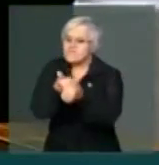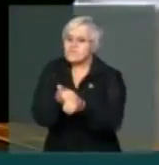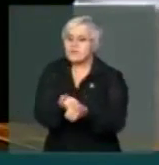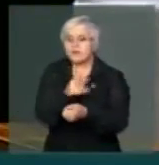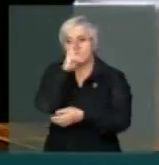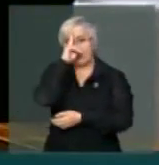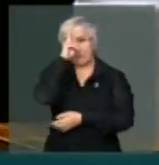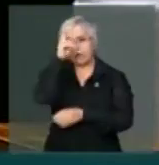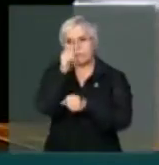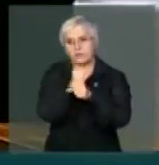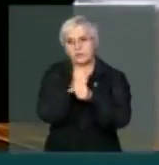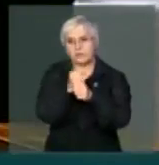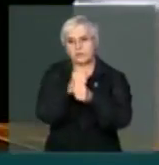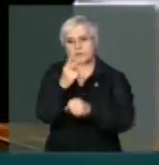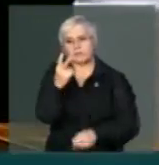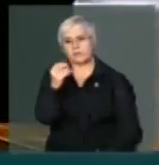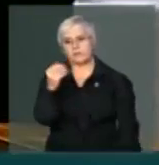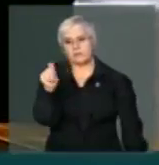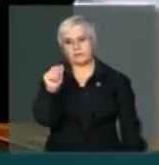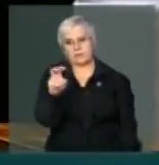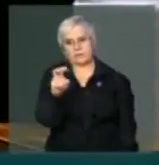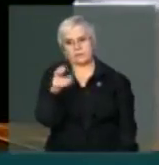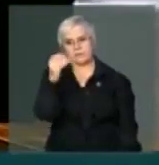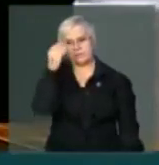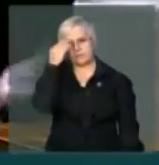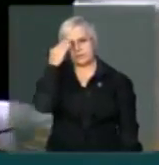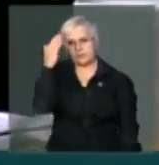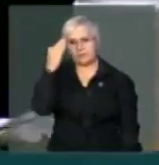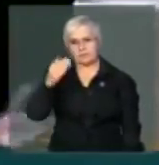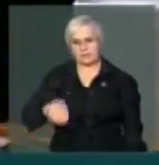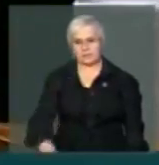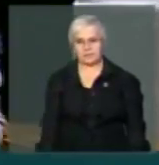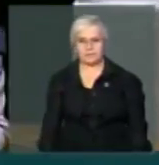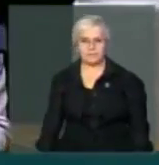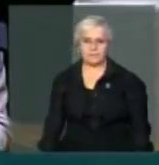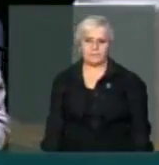força em 2015. Muito obrigada, senhor presidente. Senhor presidente.